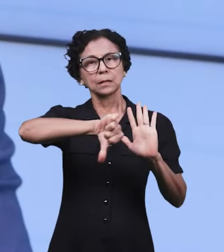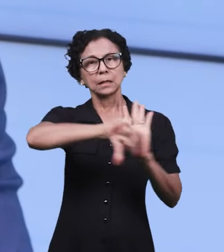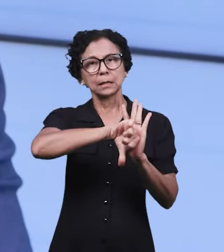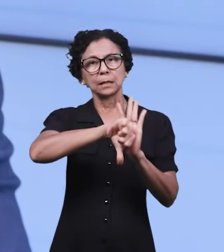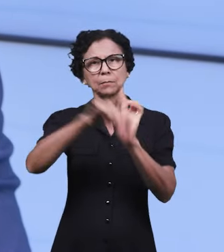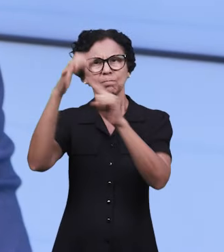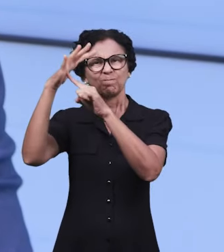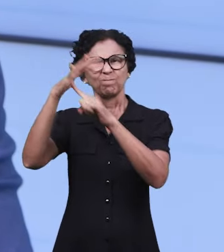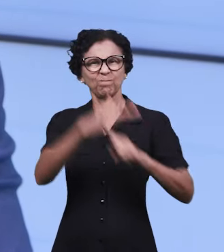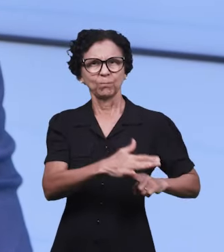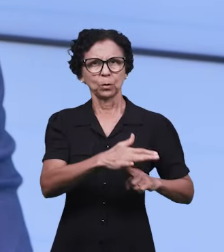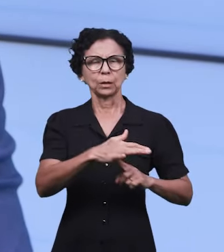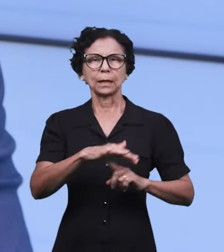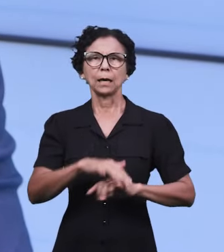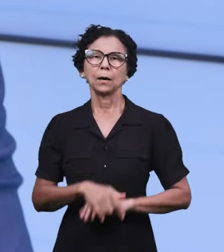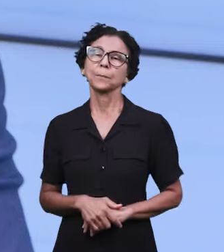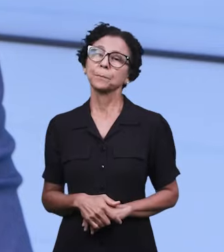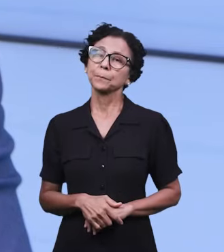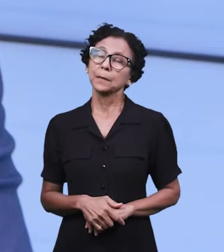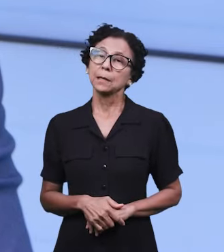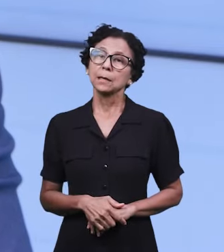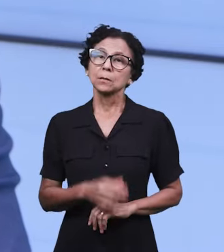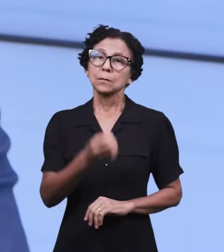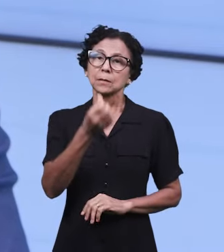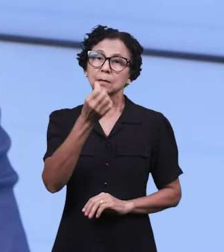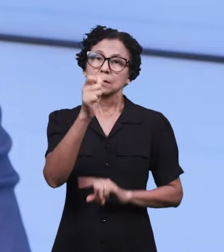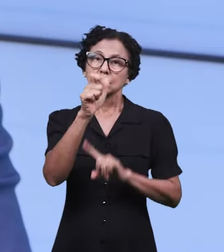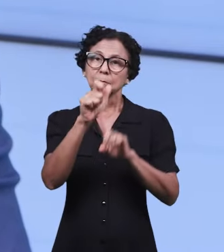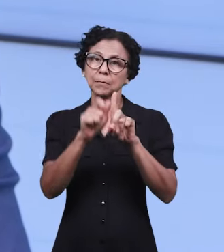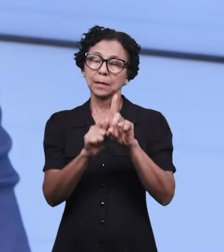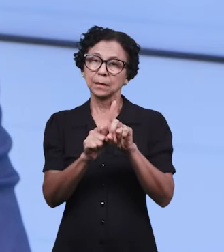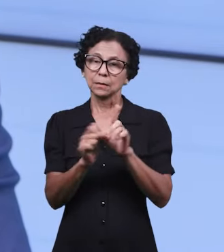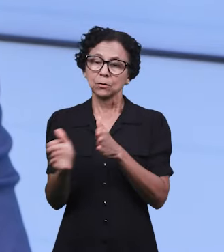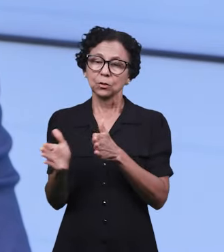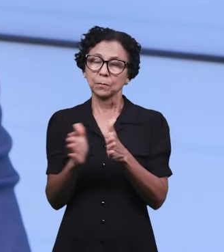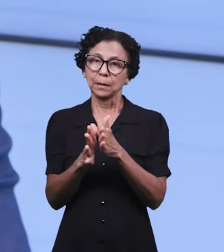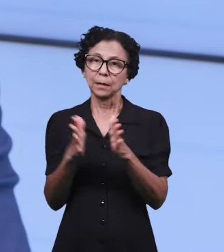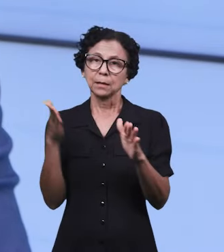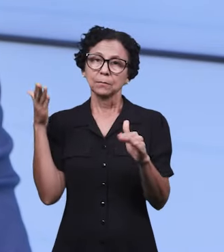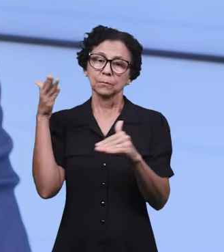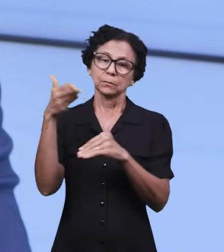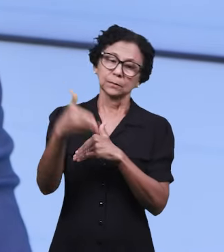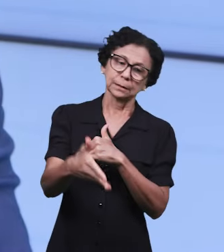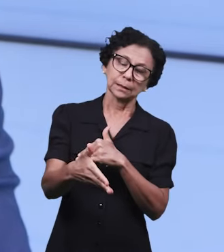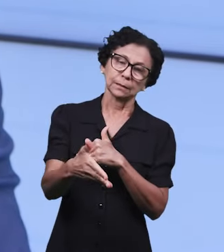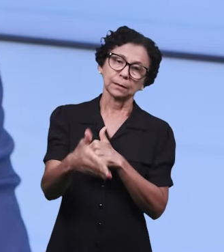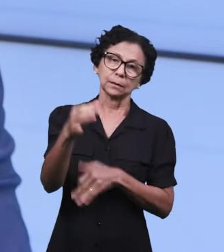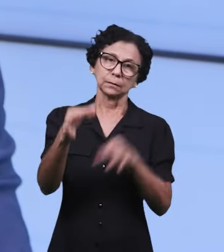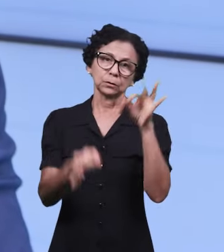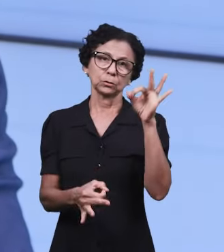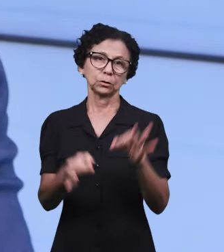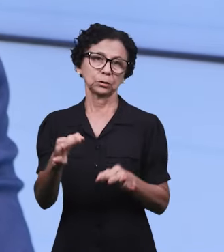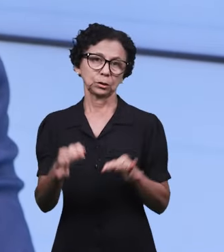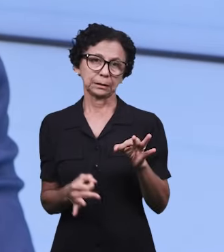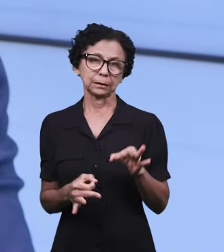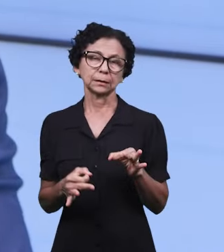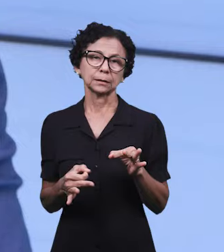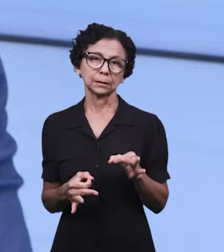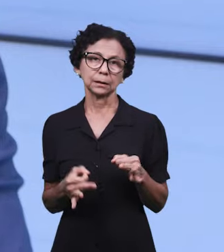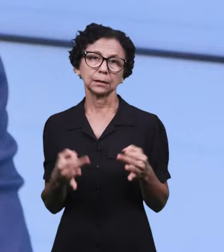a honra eles precisam de providências em até 6 meses então quando acontecer algo e